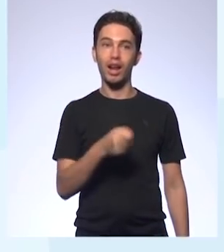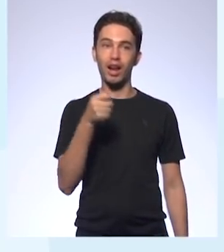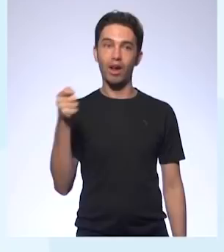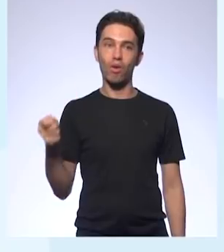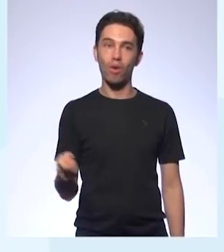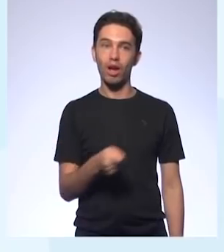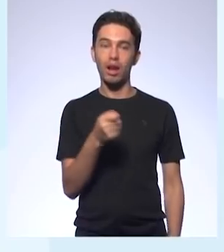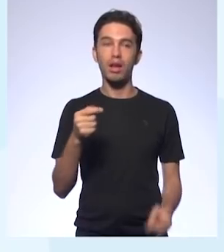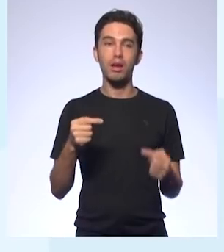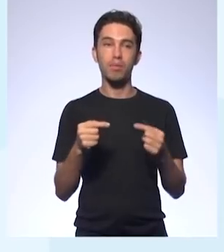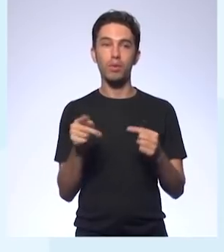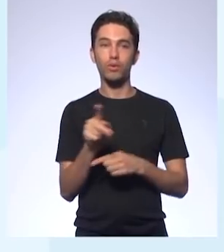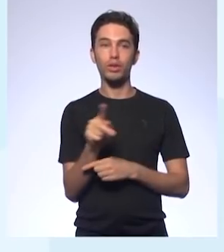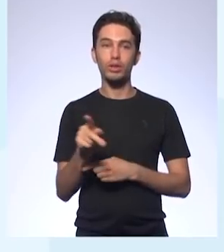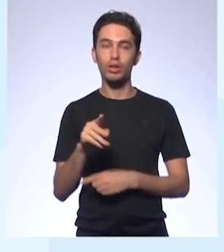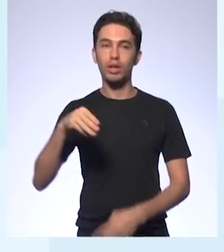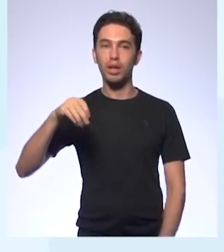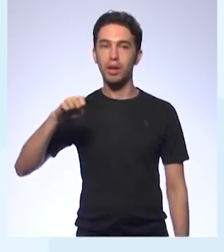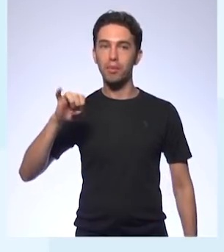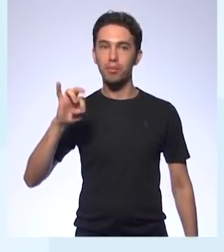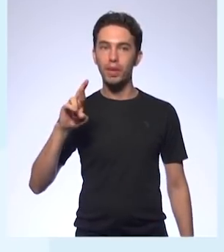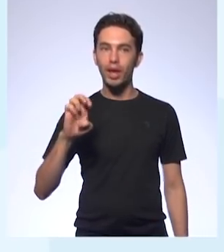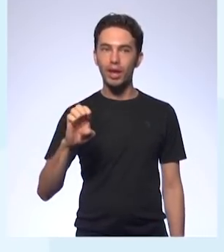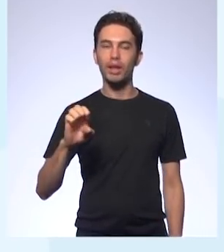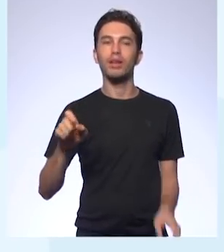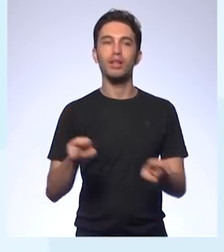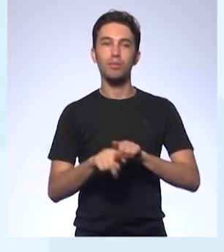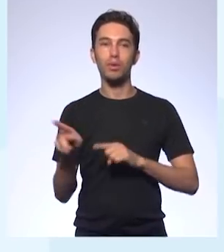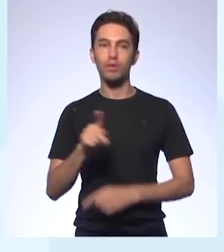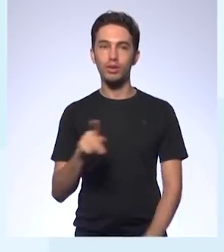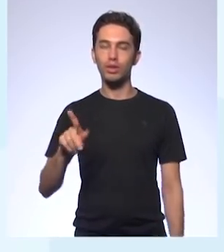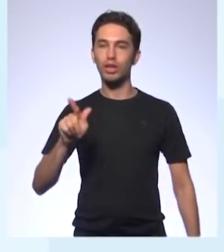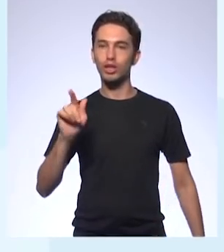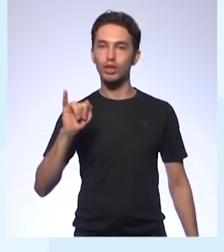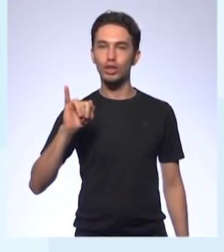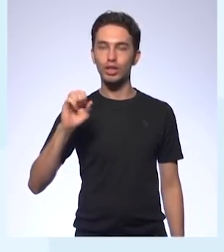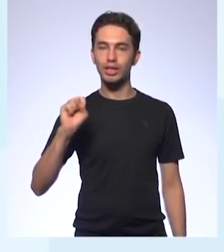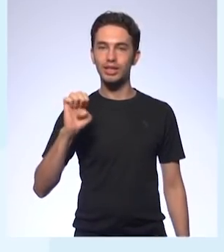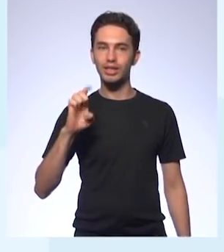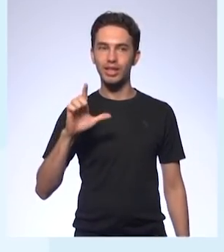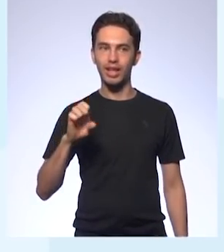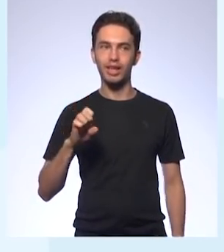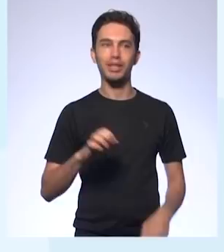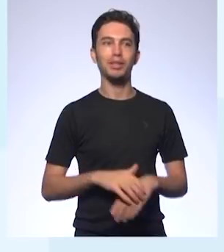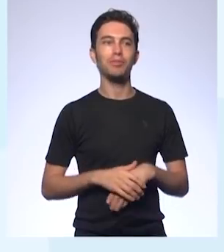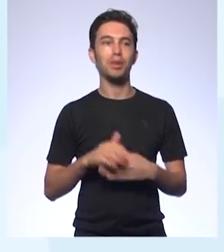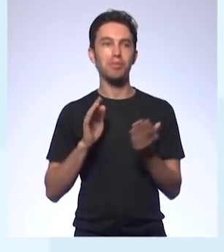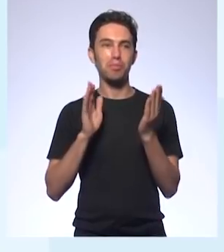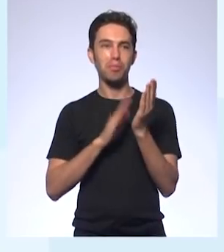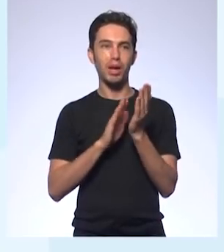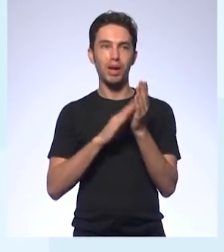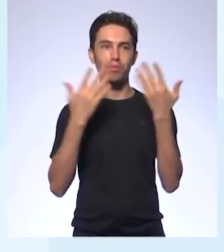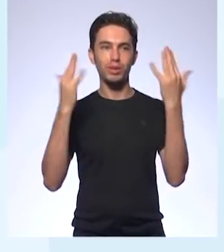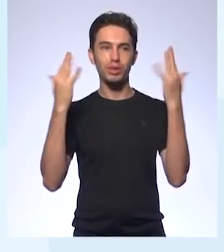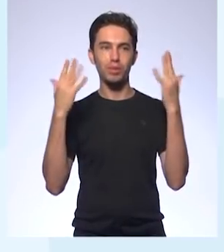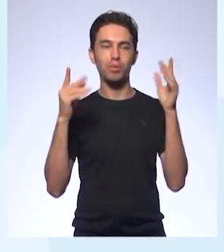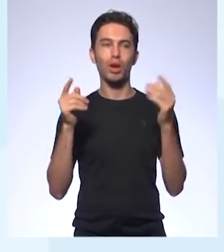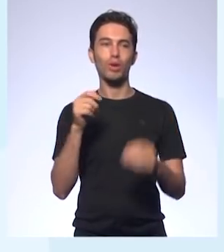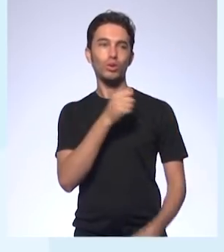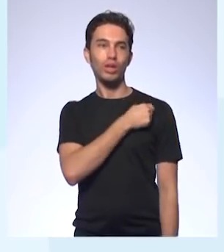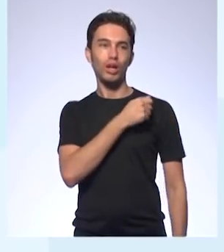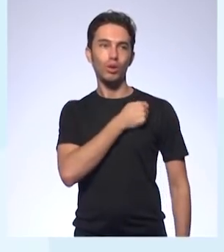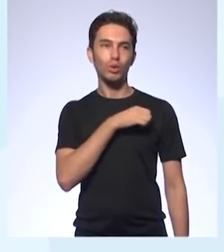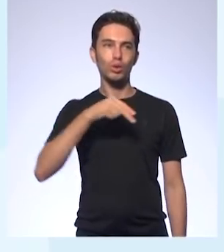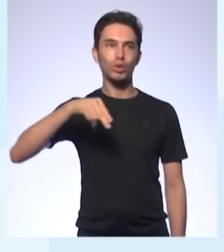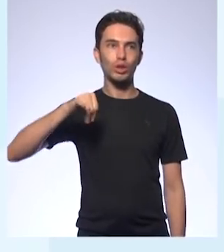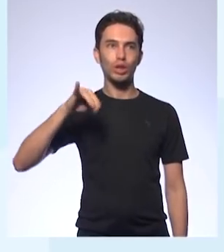professora Gisele. Olha só, palmas para os alunos Nicolas Gabriel da Silva,